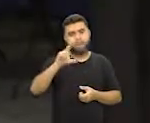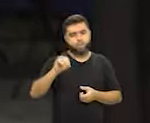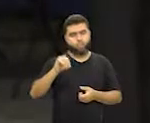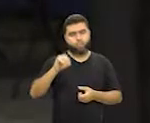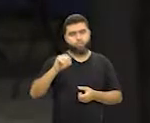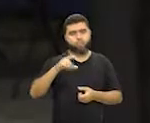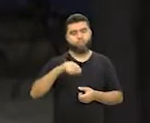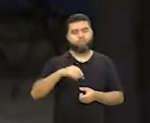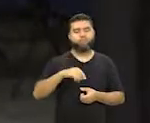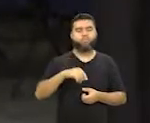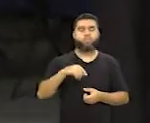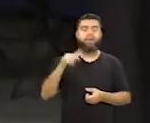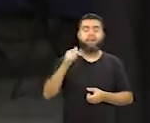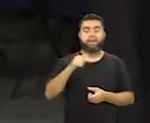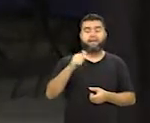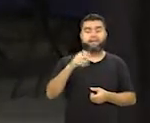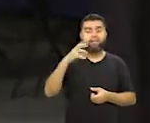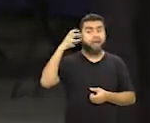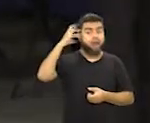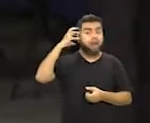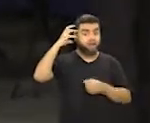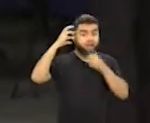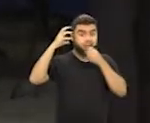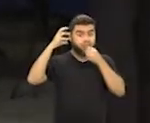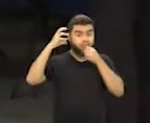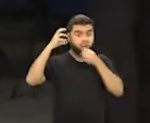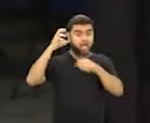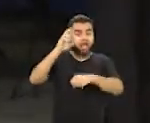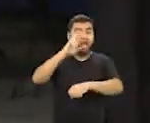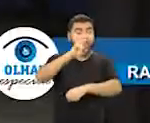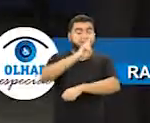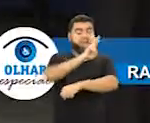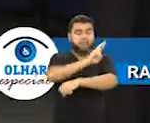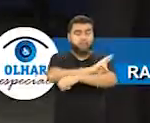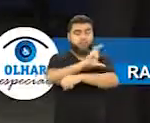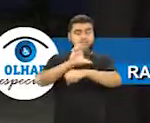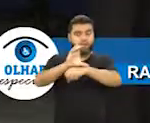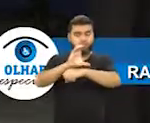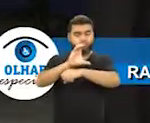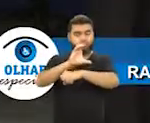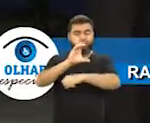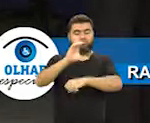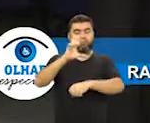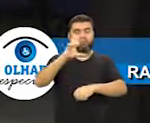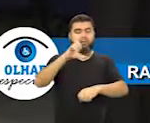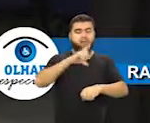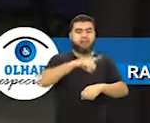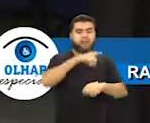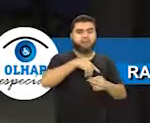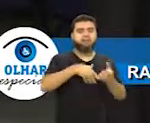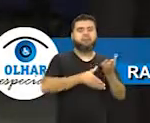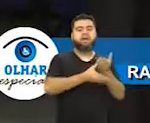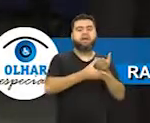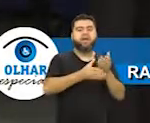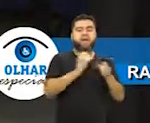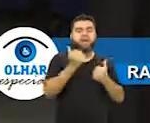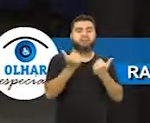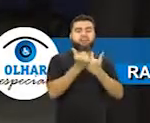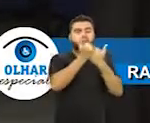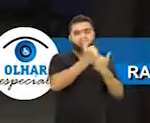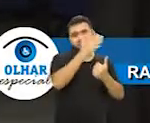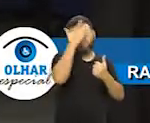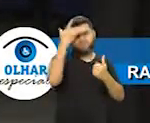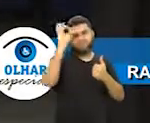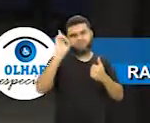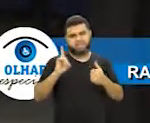Paulo Meyer, que é radialista em Rio Claro e assessor dos direitos da pessoa com deficiência de Rio Claro, aqui